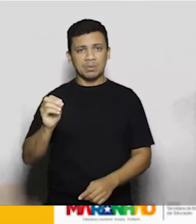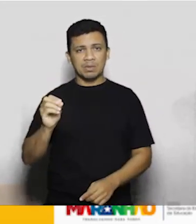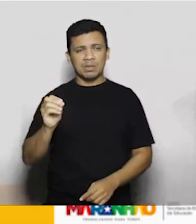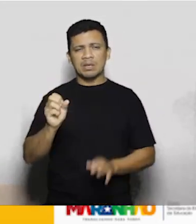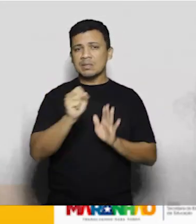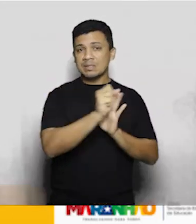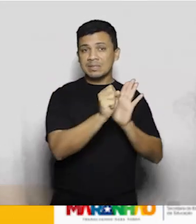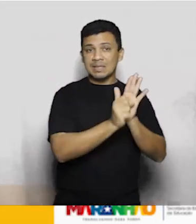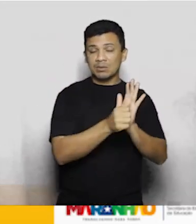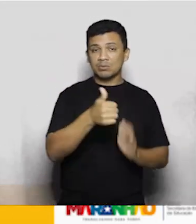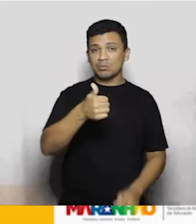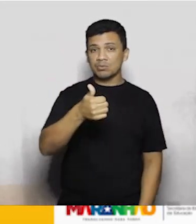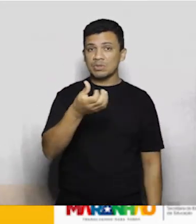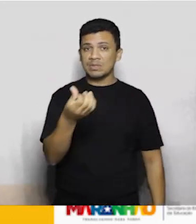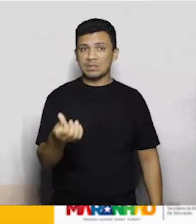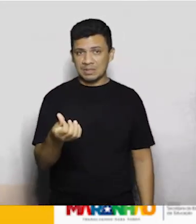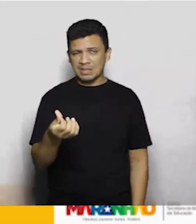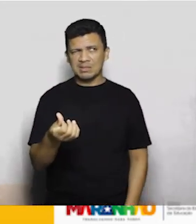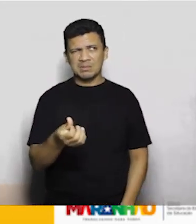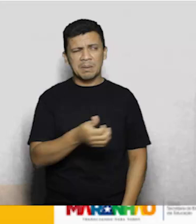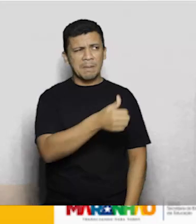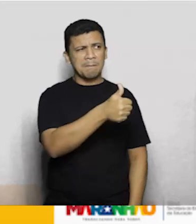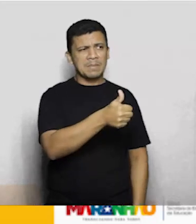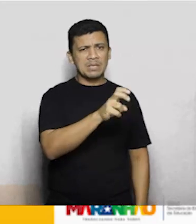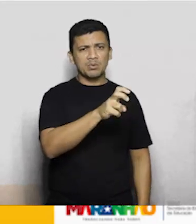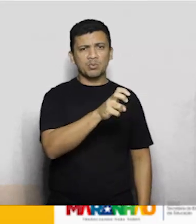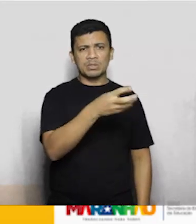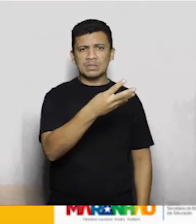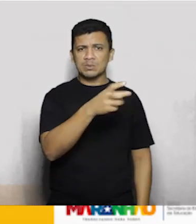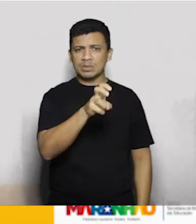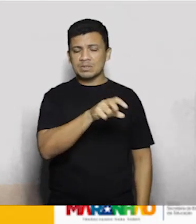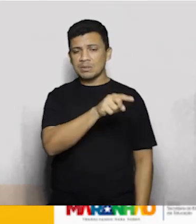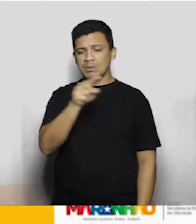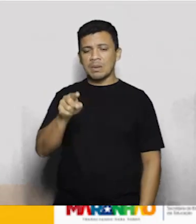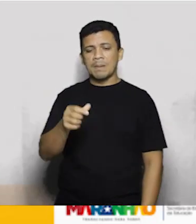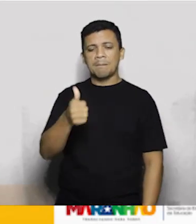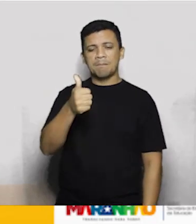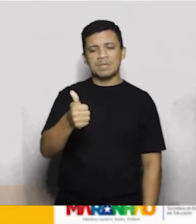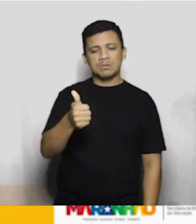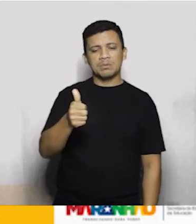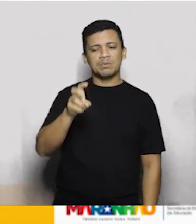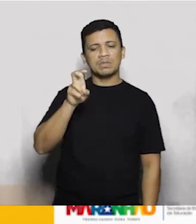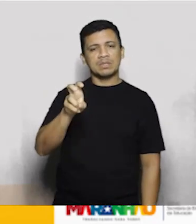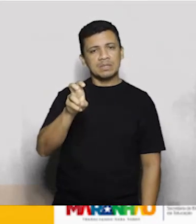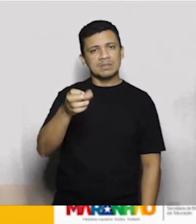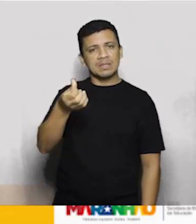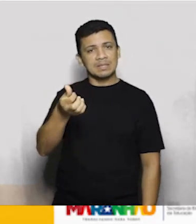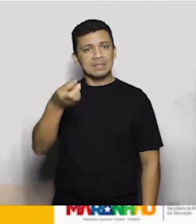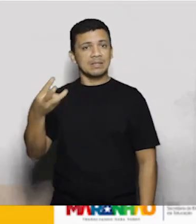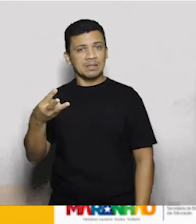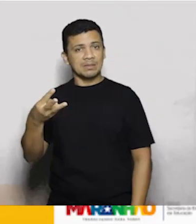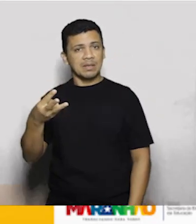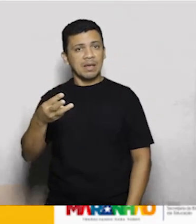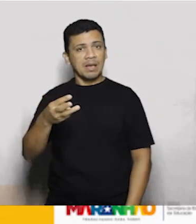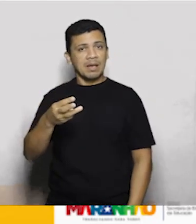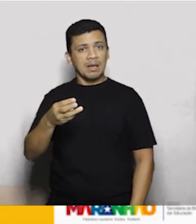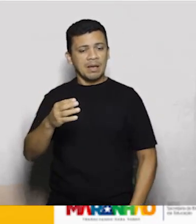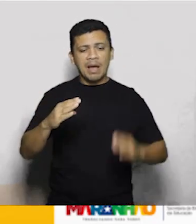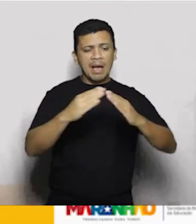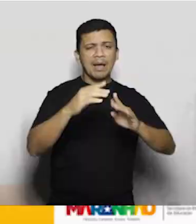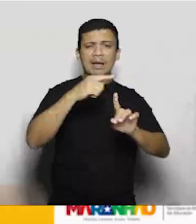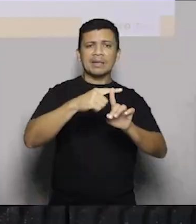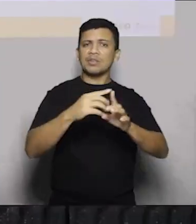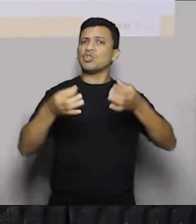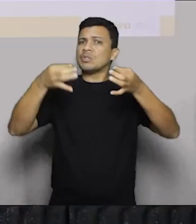século XVI, 1545 a 1563, a igreja resolveu